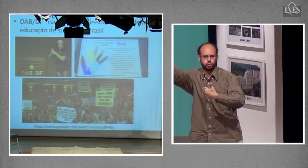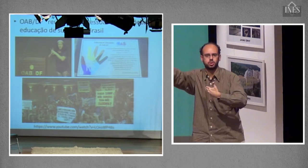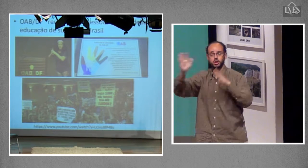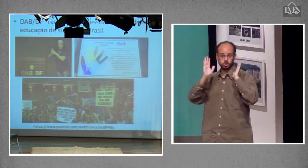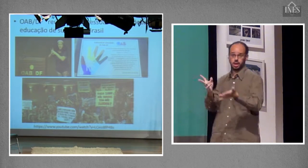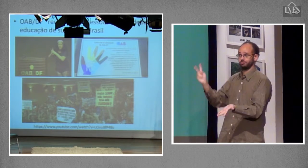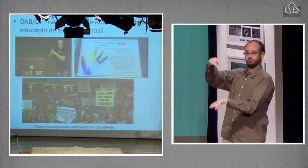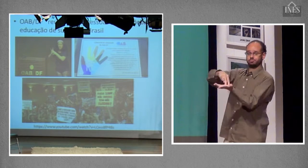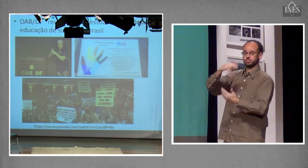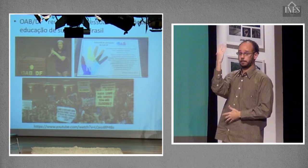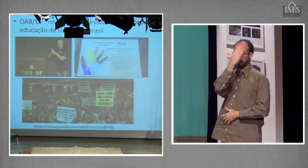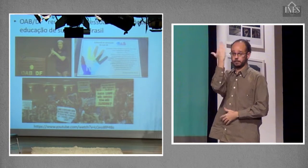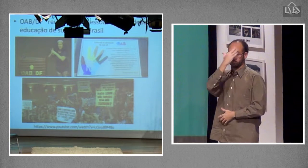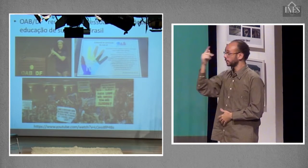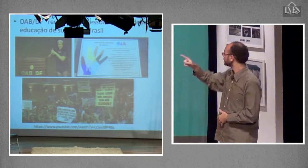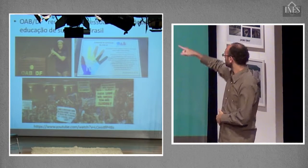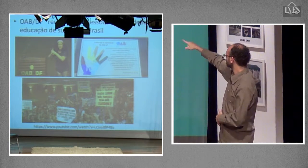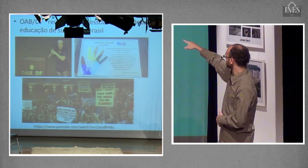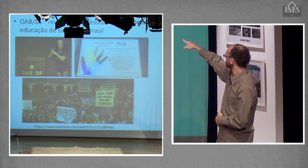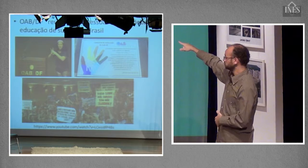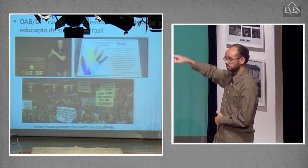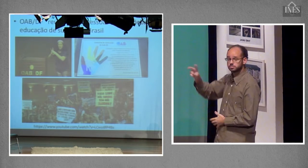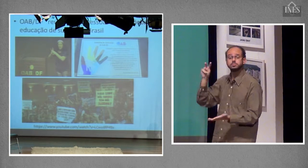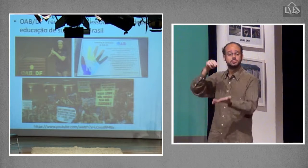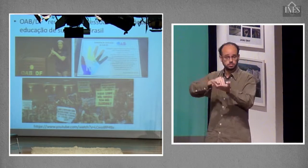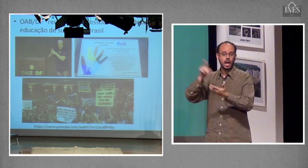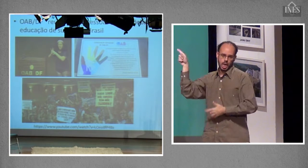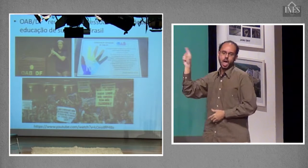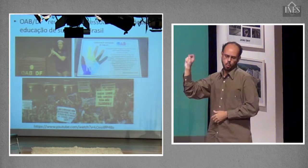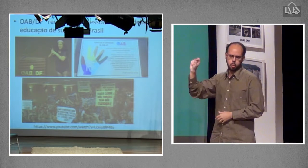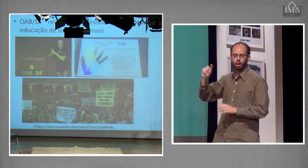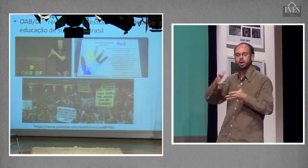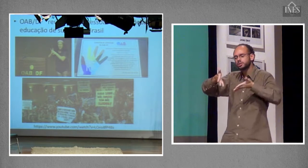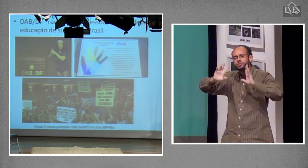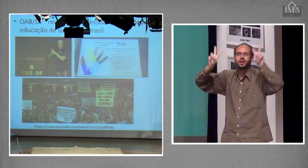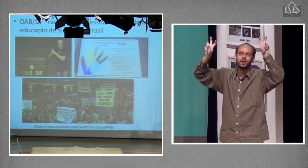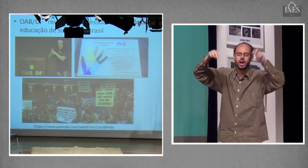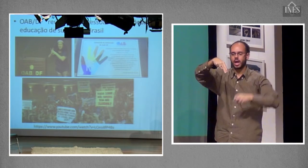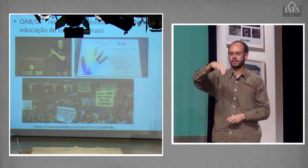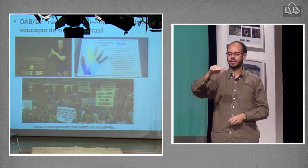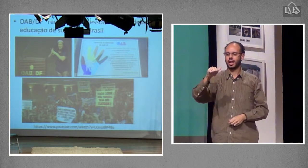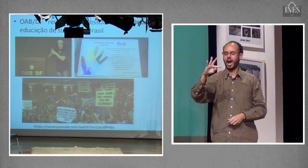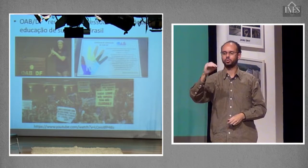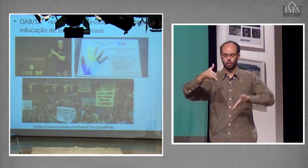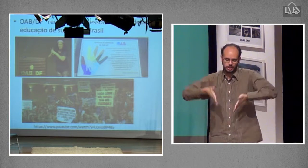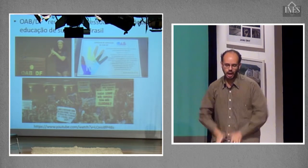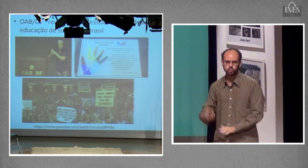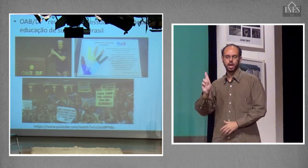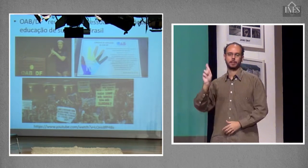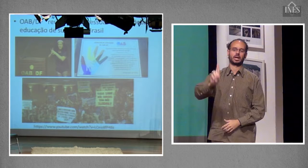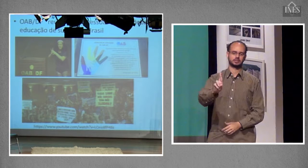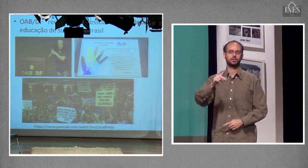que decorreu nos anos anteriores. Temos a Patrícia,